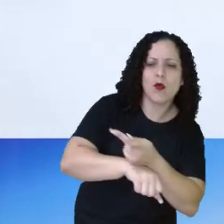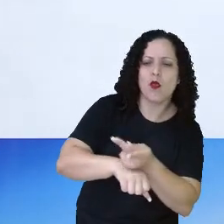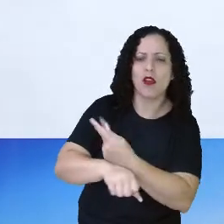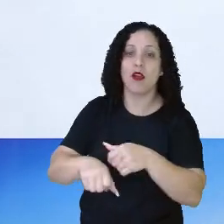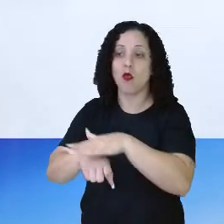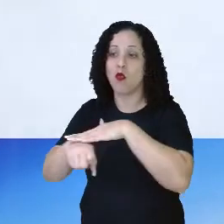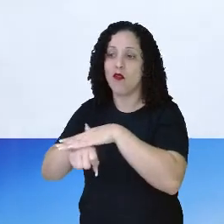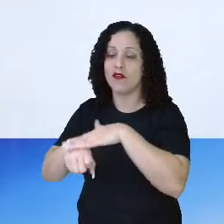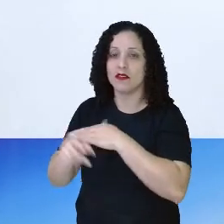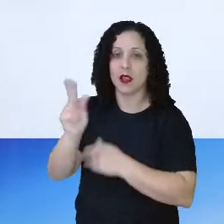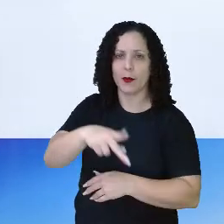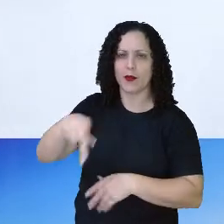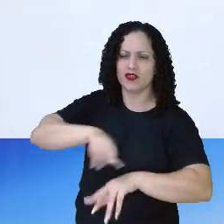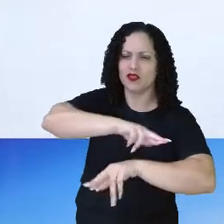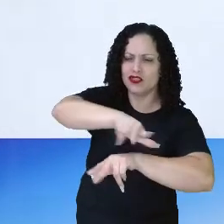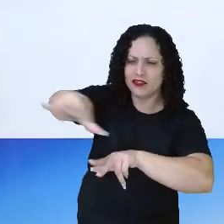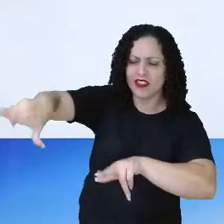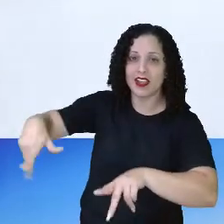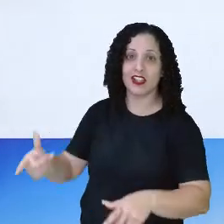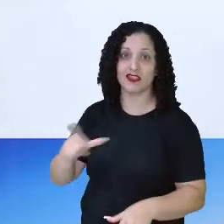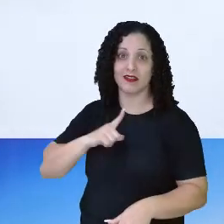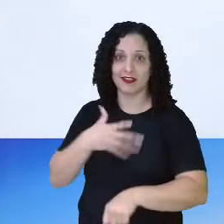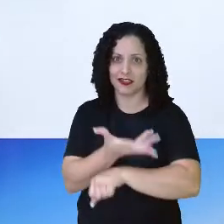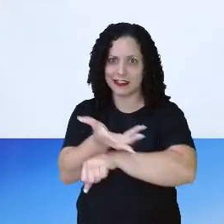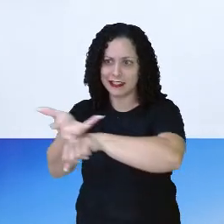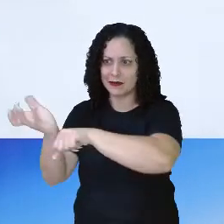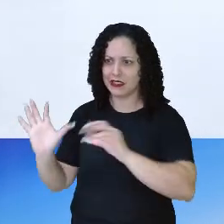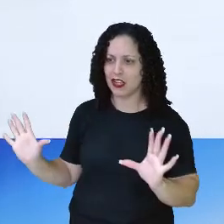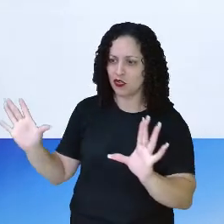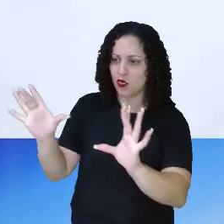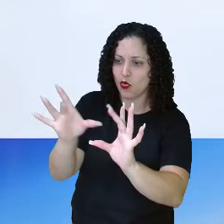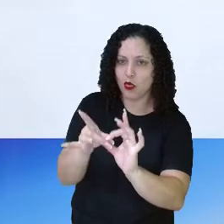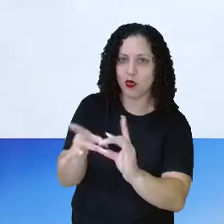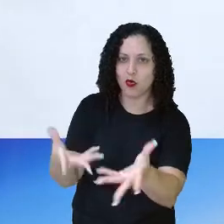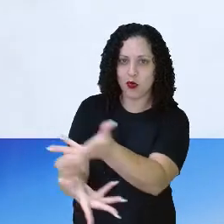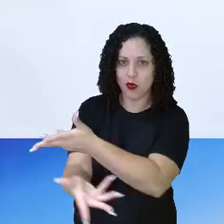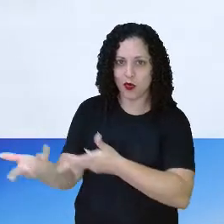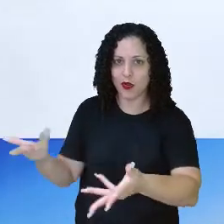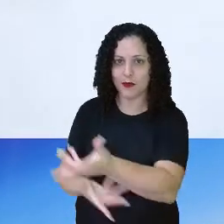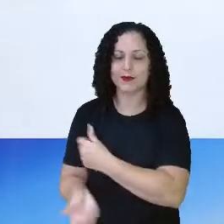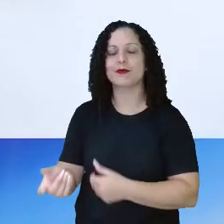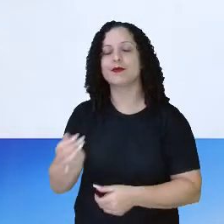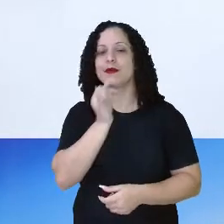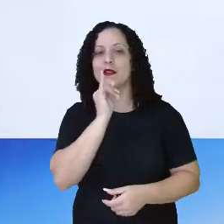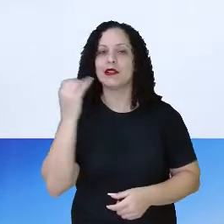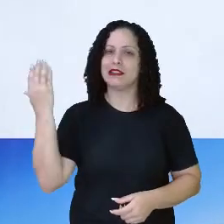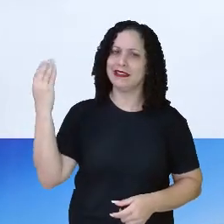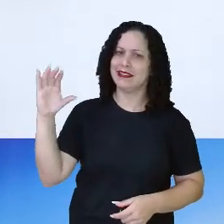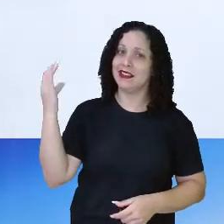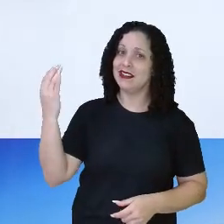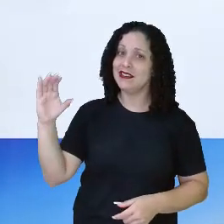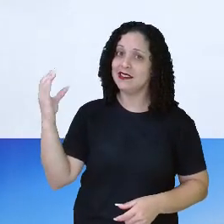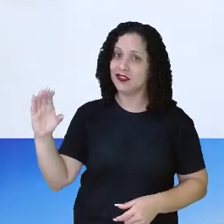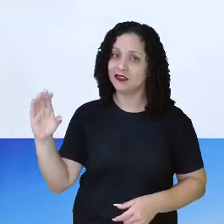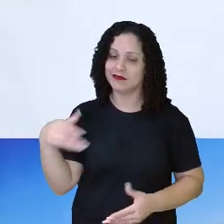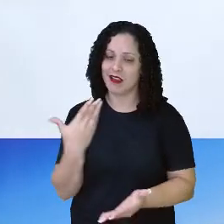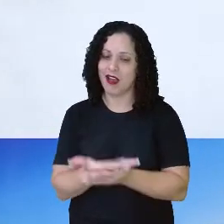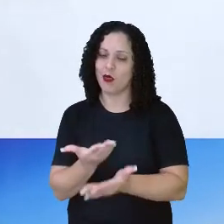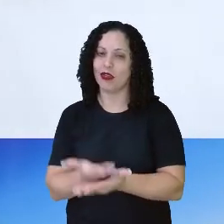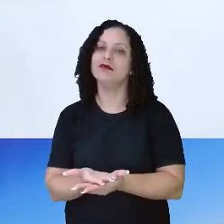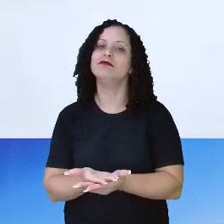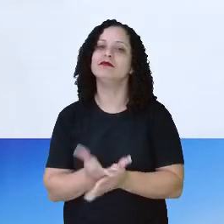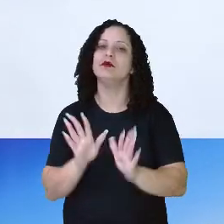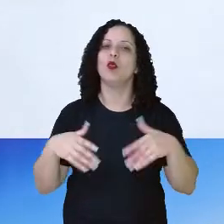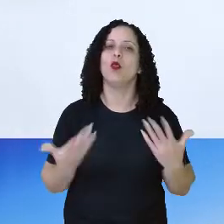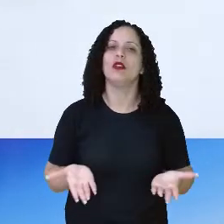áreas e proporcione essa interdisciplinaridade. Como no caso das ciências, então, durante as aulas de